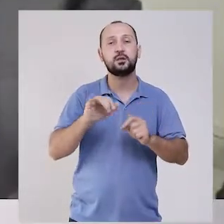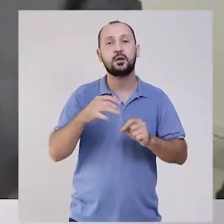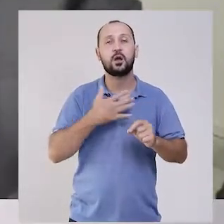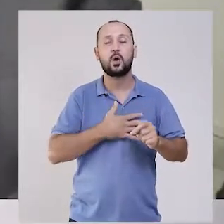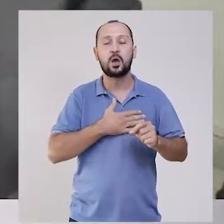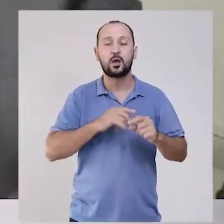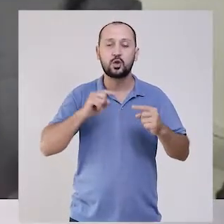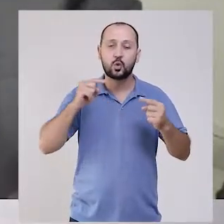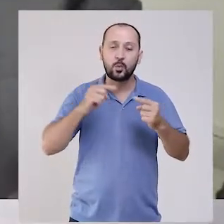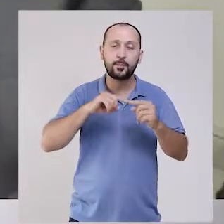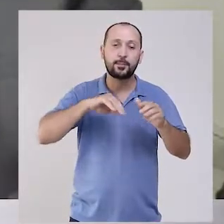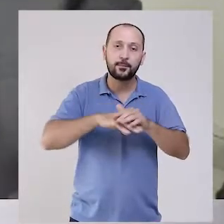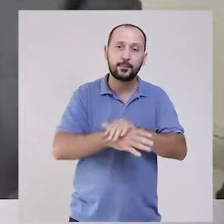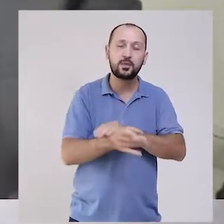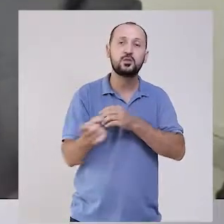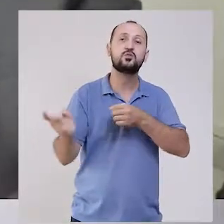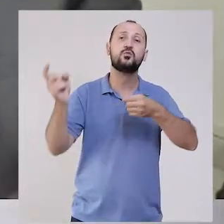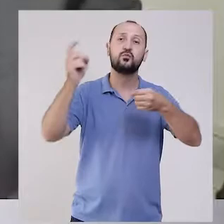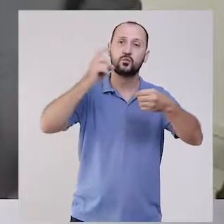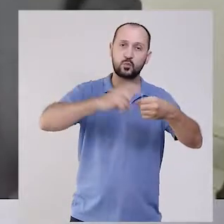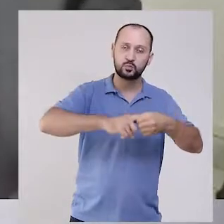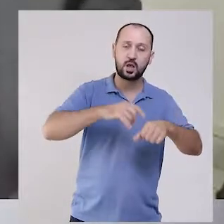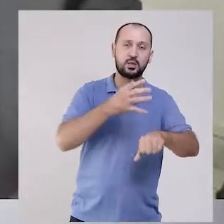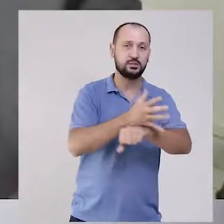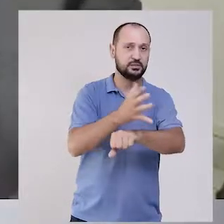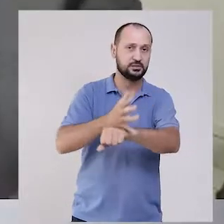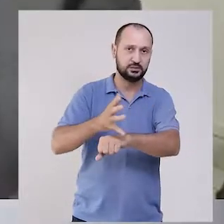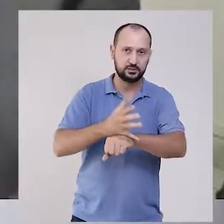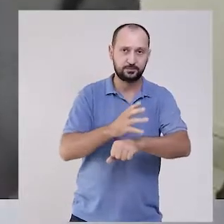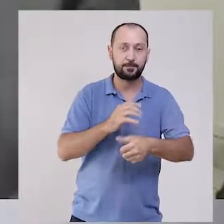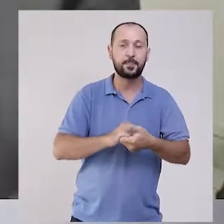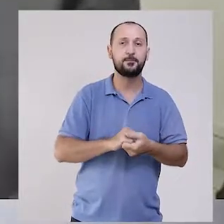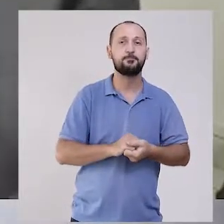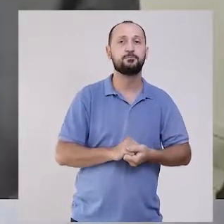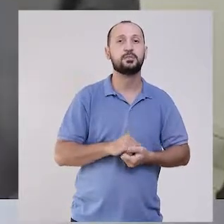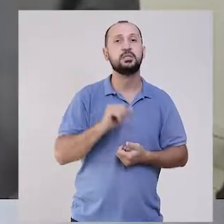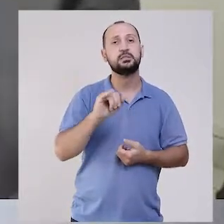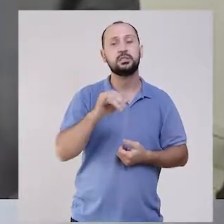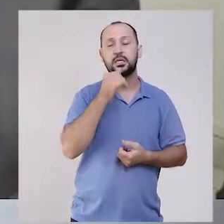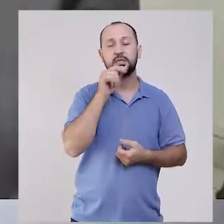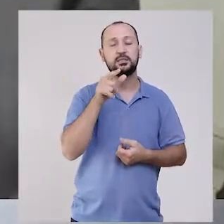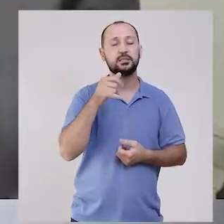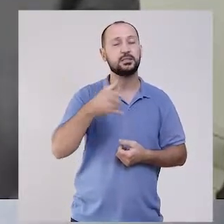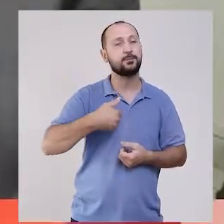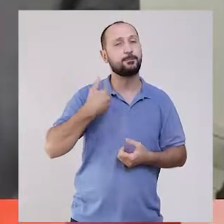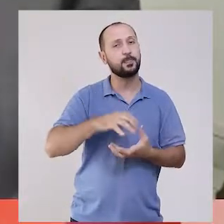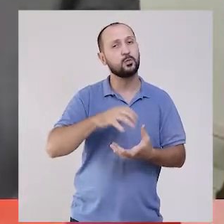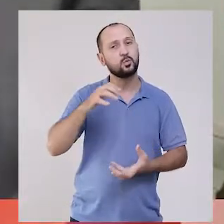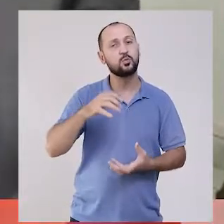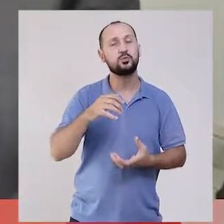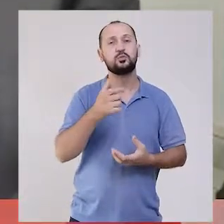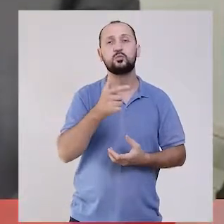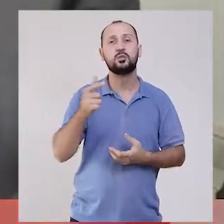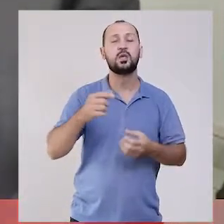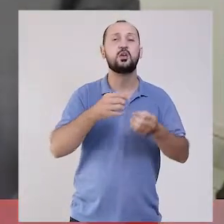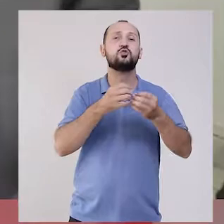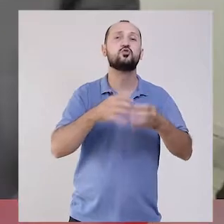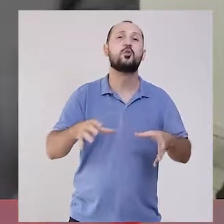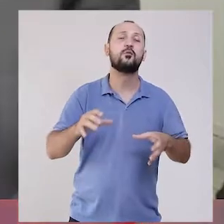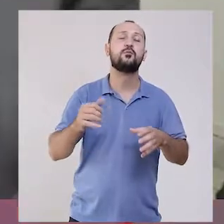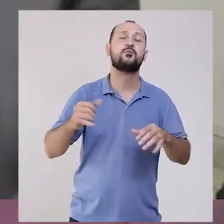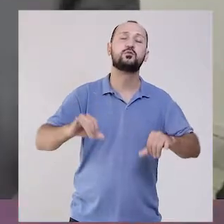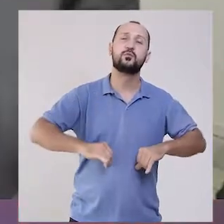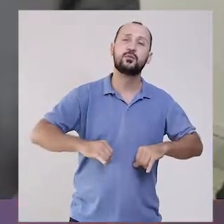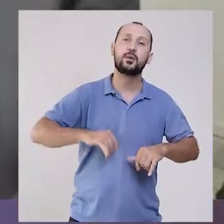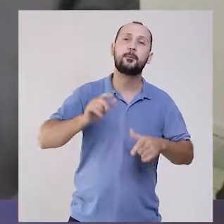de maneira assim adequada, né? Um retorno às atividades físicas, sem que esse idoso possa vir a